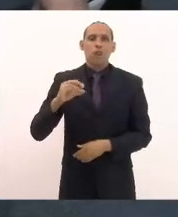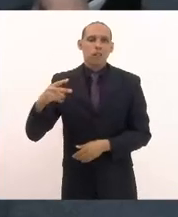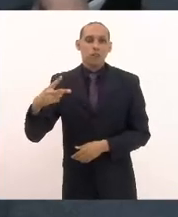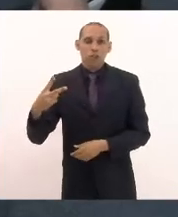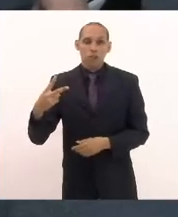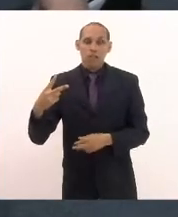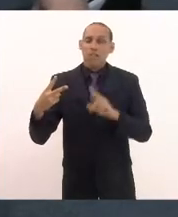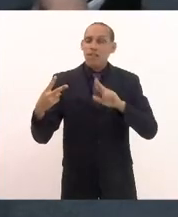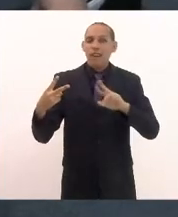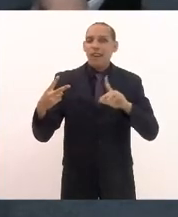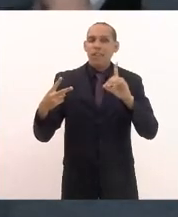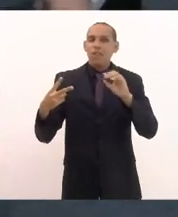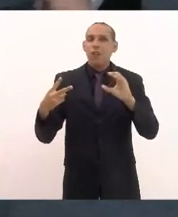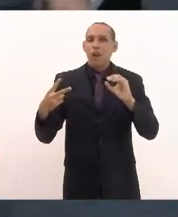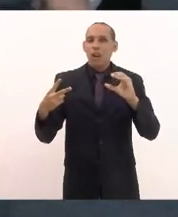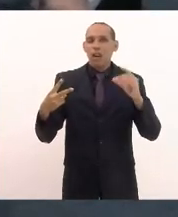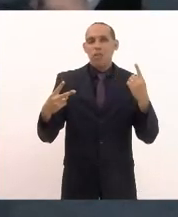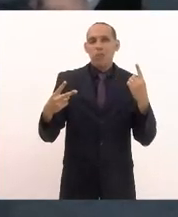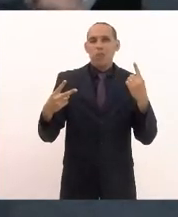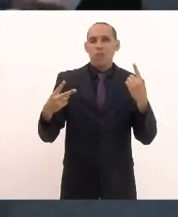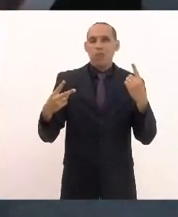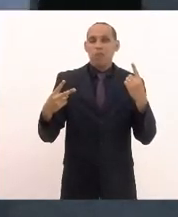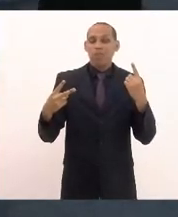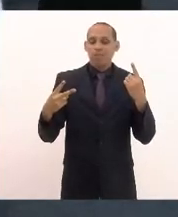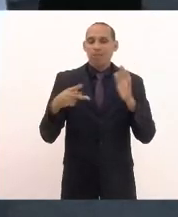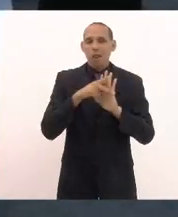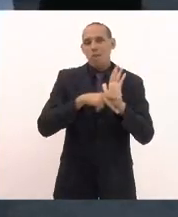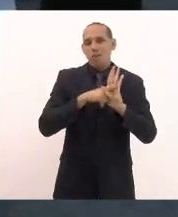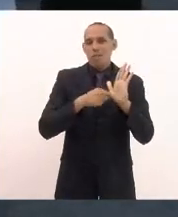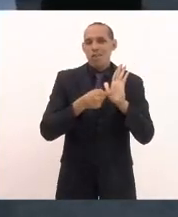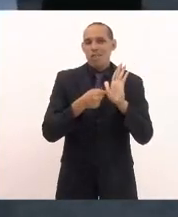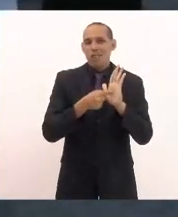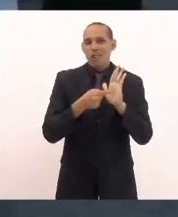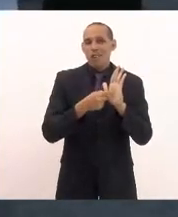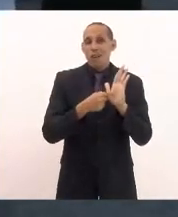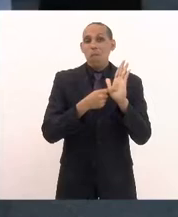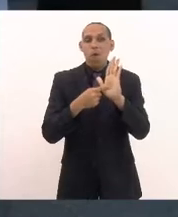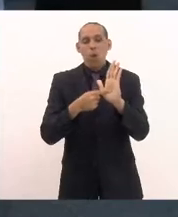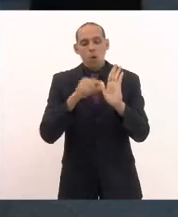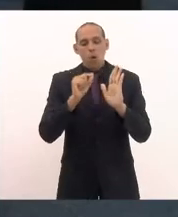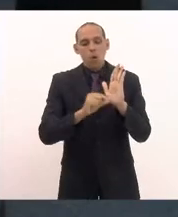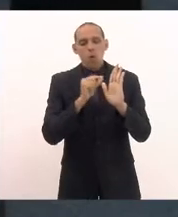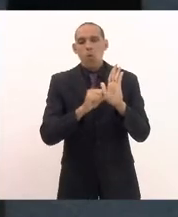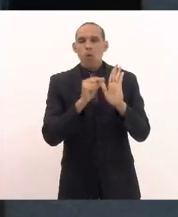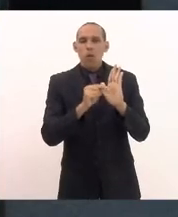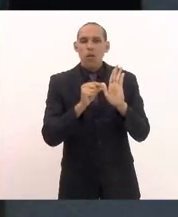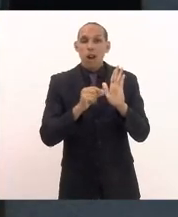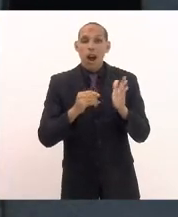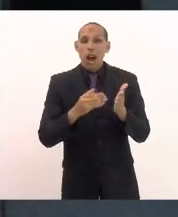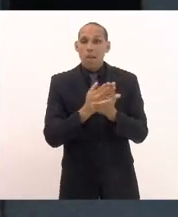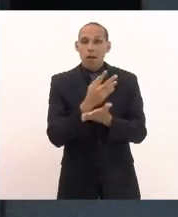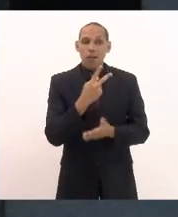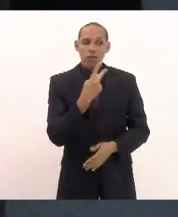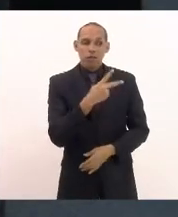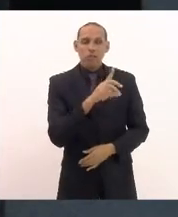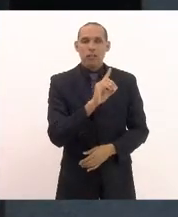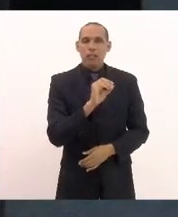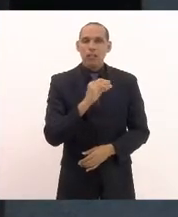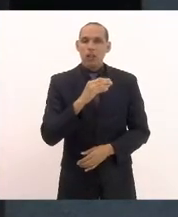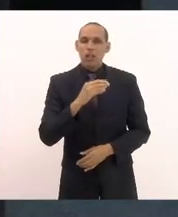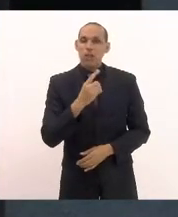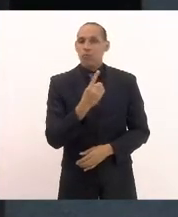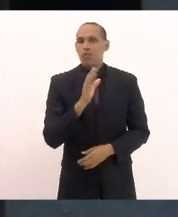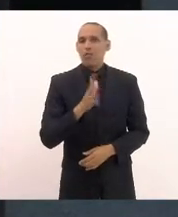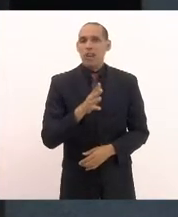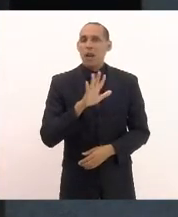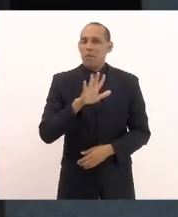1. Esse projeto, ele espelha muito o que foi aprovado com relação aos DOC 1. Mas nós temos que